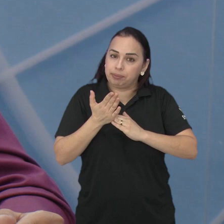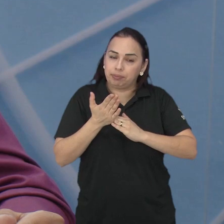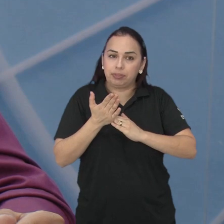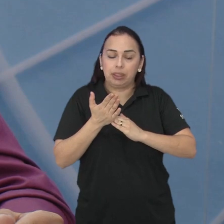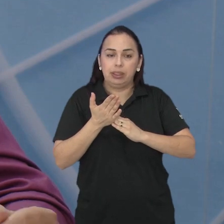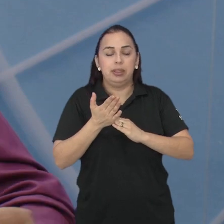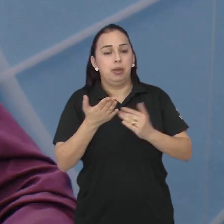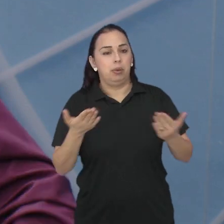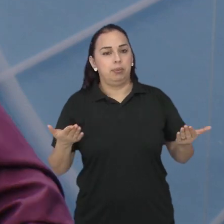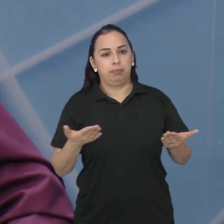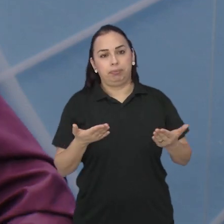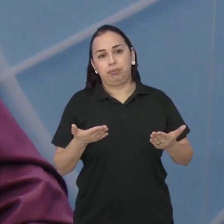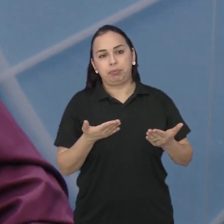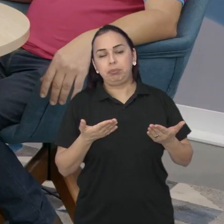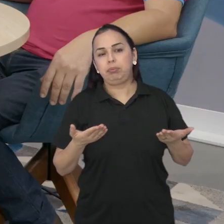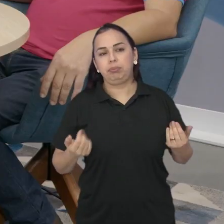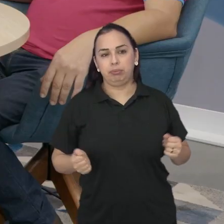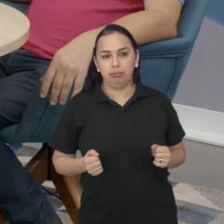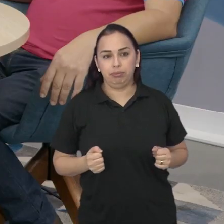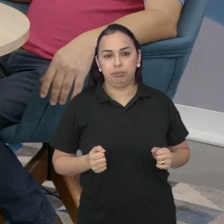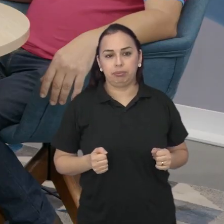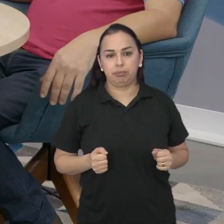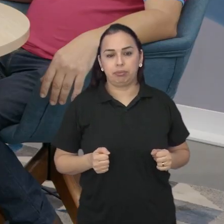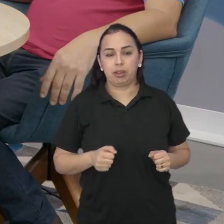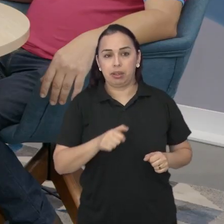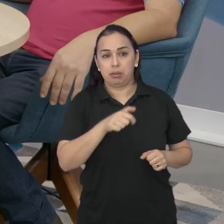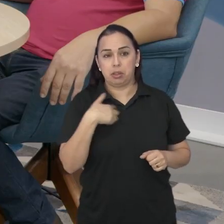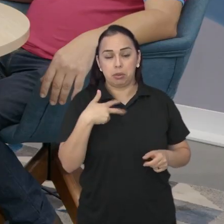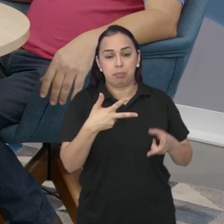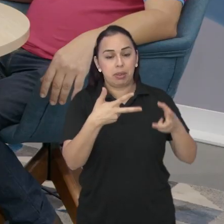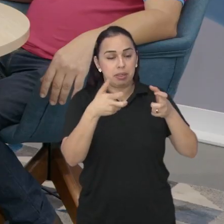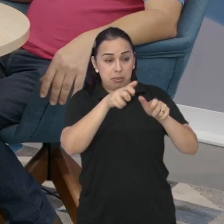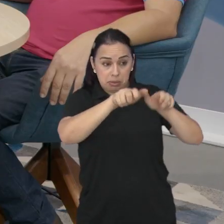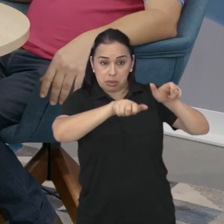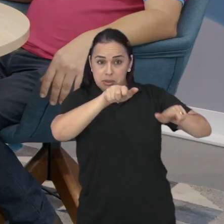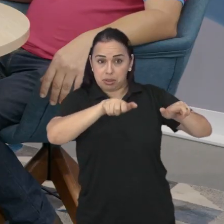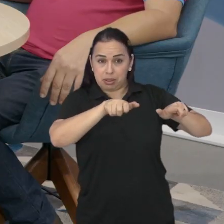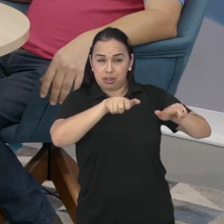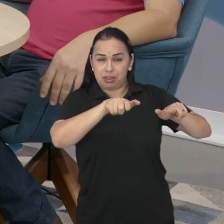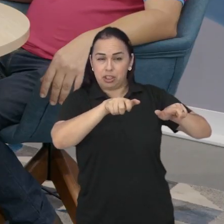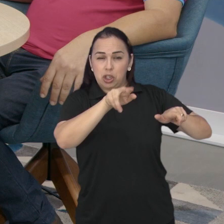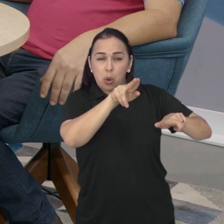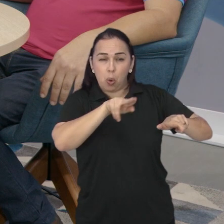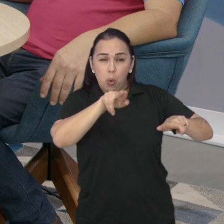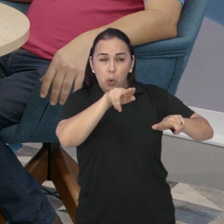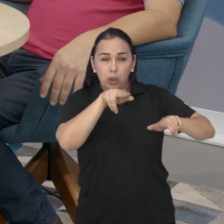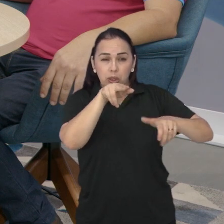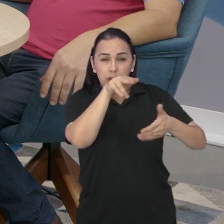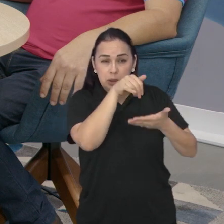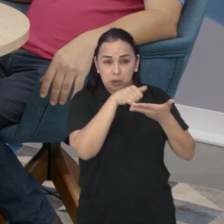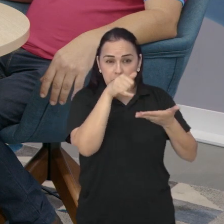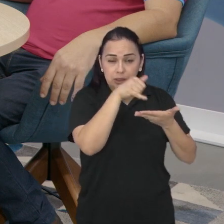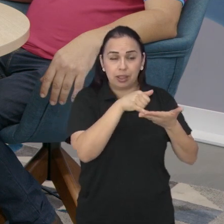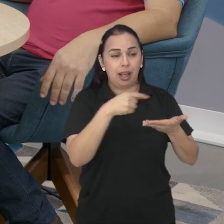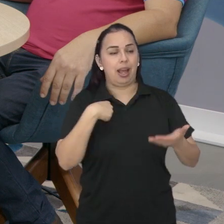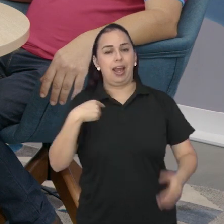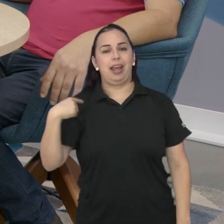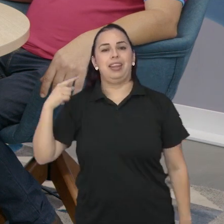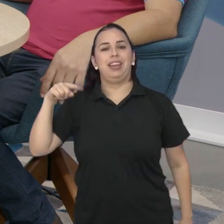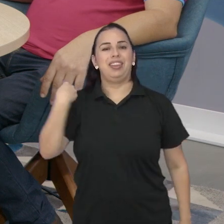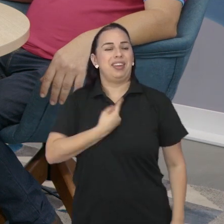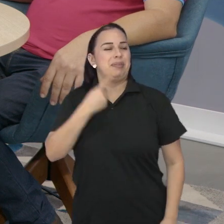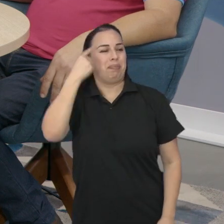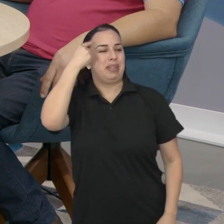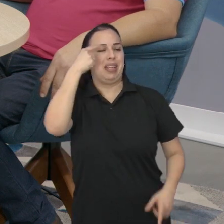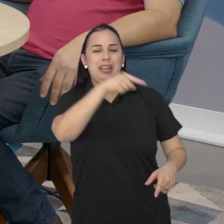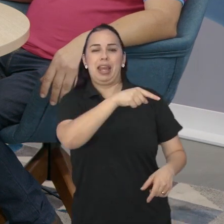Quando a gente olha, né, hoje, tanto as pessoas em situação de rua e fazendo uso, né, a gente tem um senso comum de pensar, mas ele